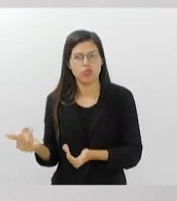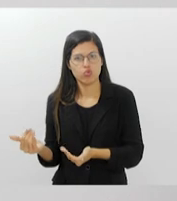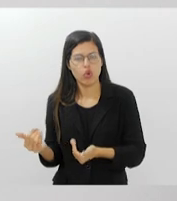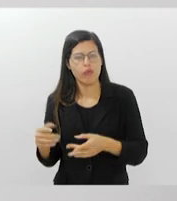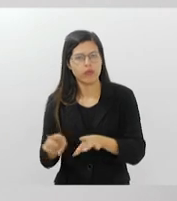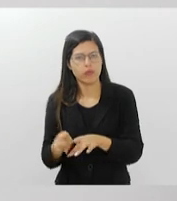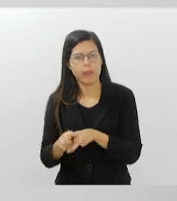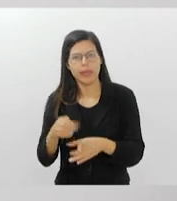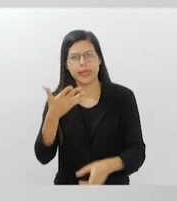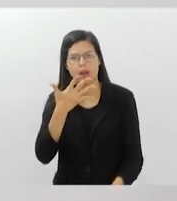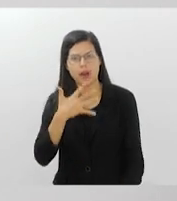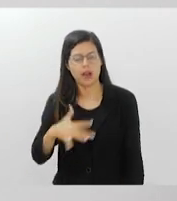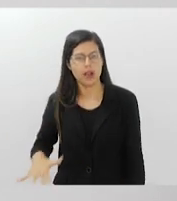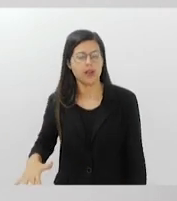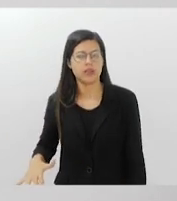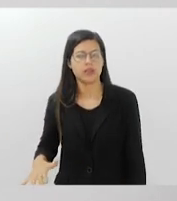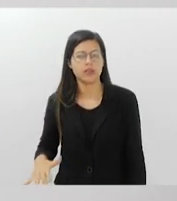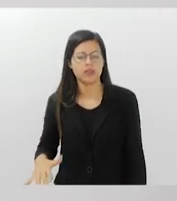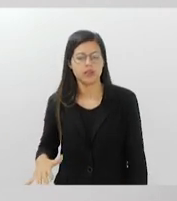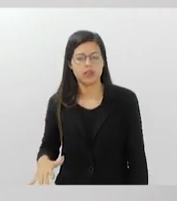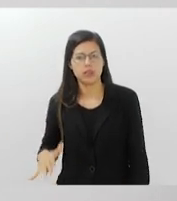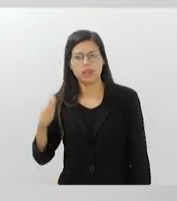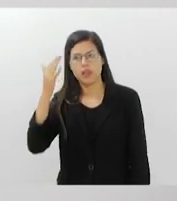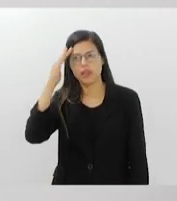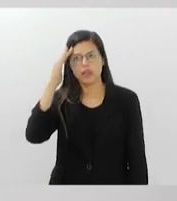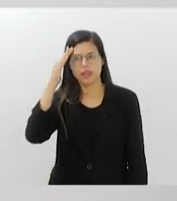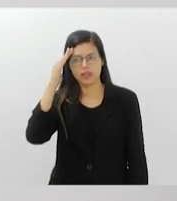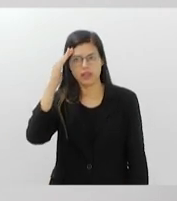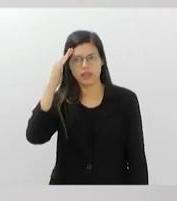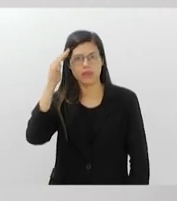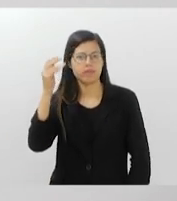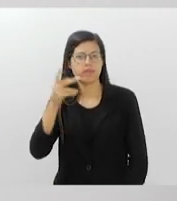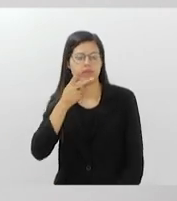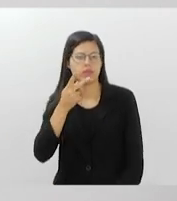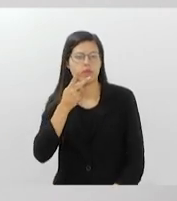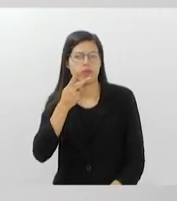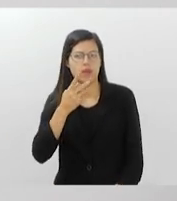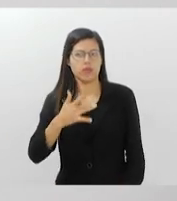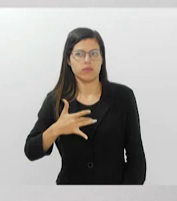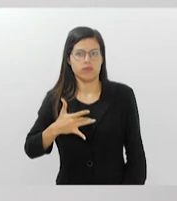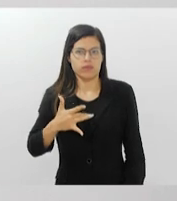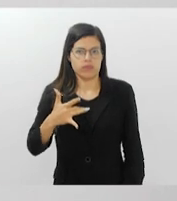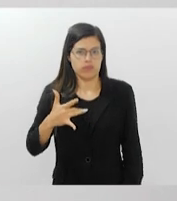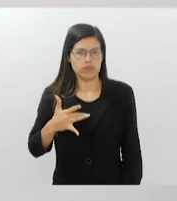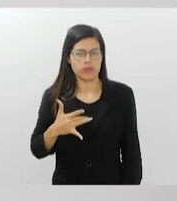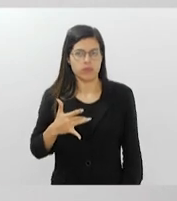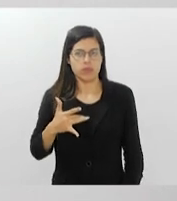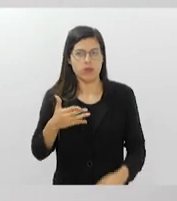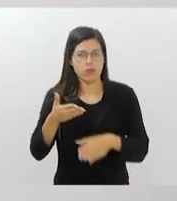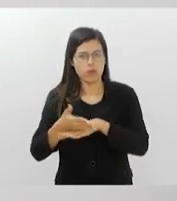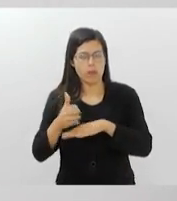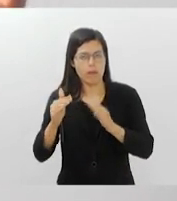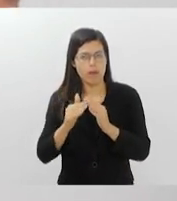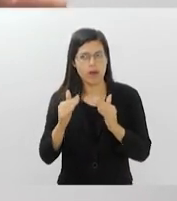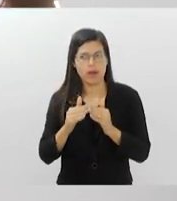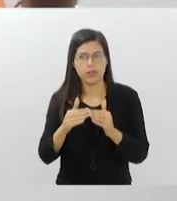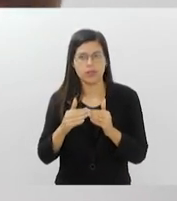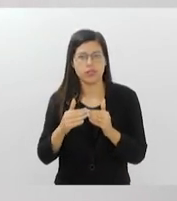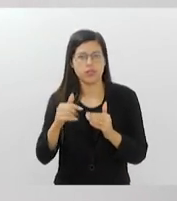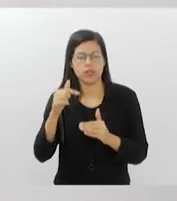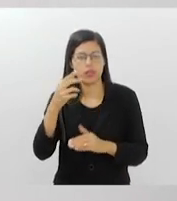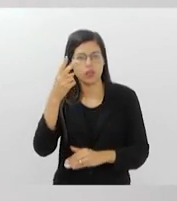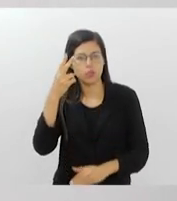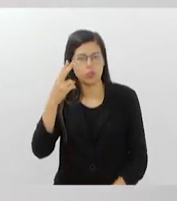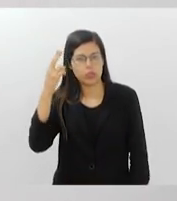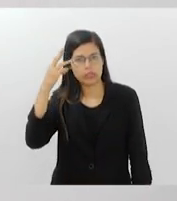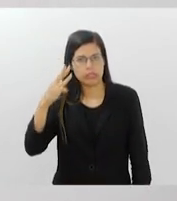próprias crianças entendeu entender o quando se fala de tuberculose eu fui uma casa que o pai ficou dois TR dias sem conversar com